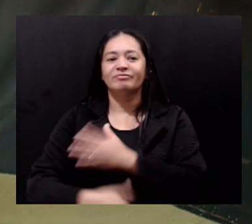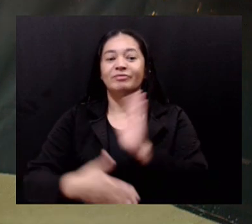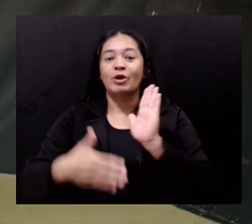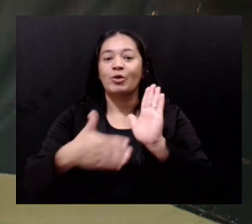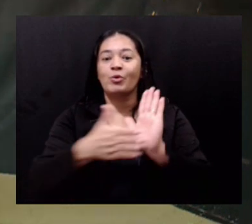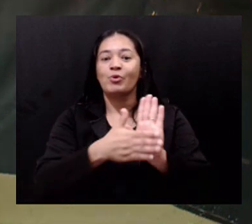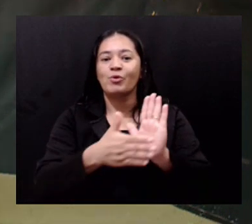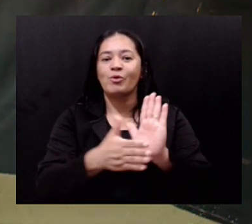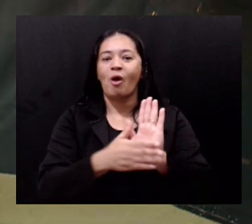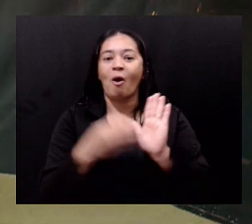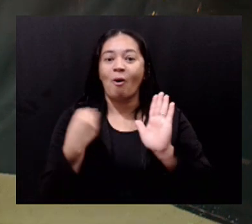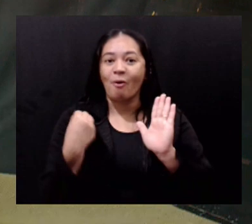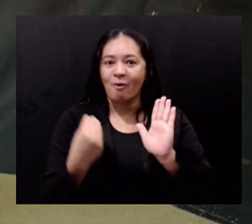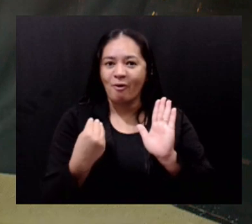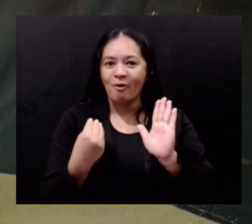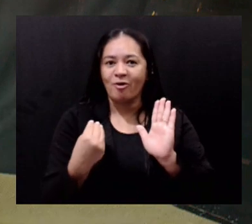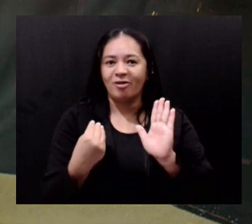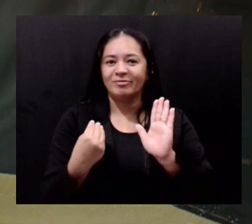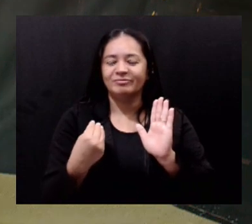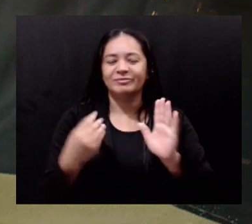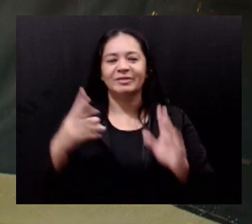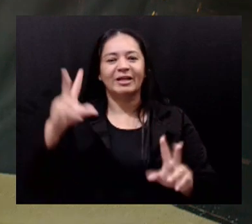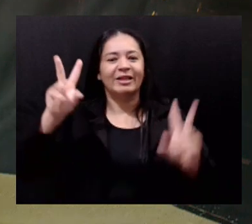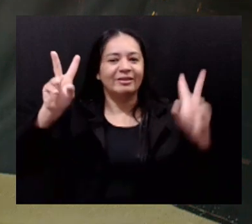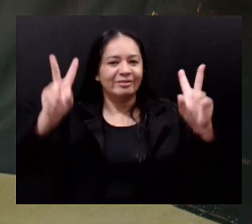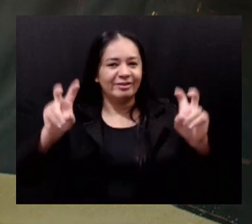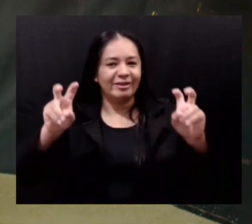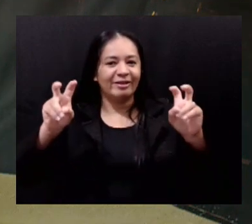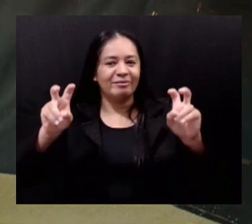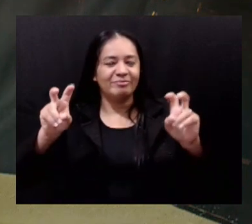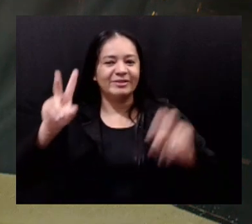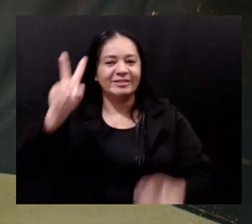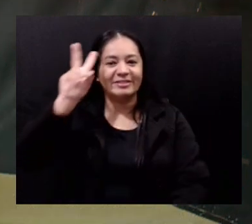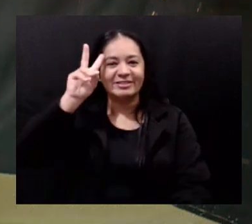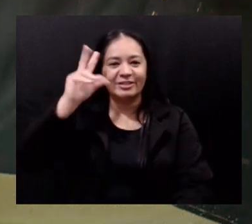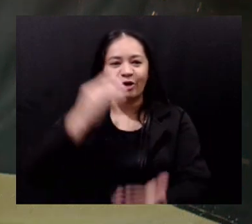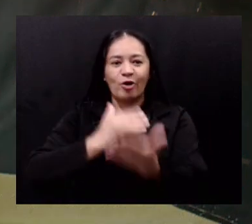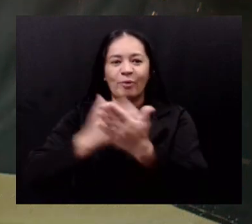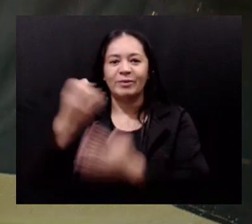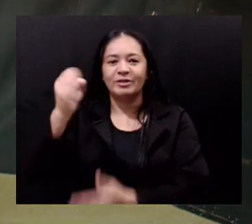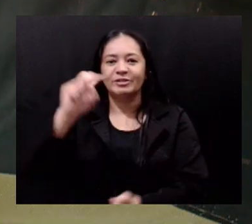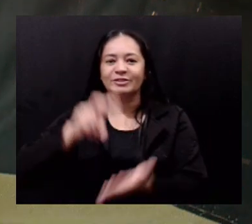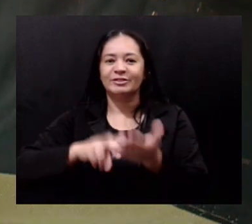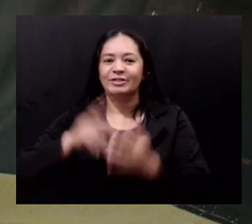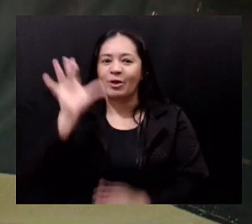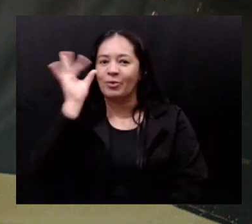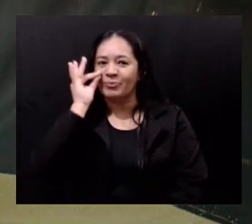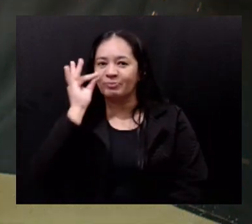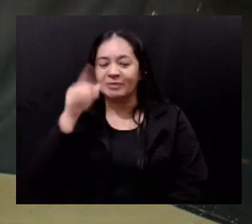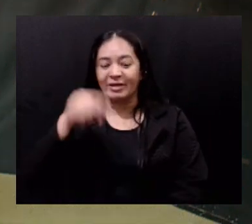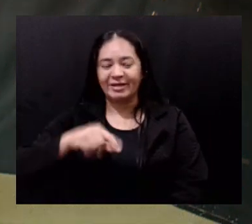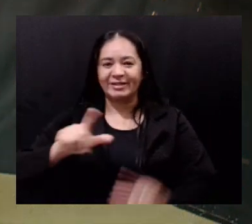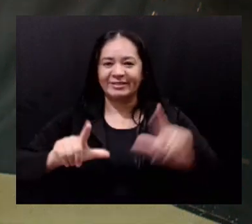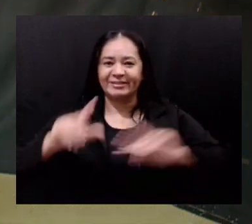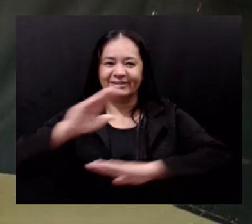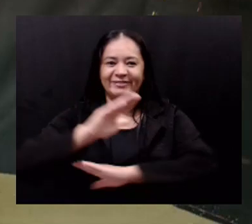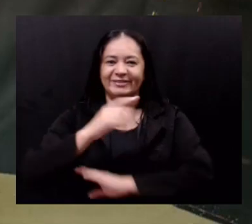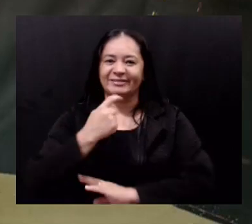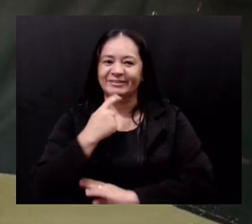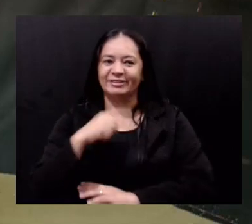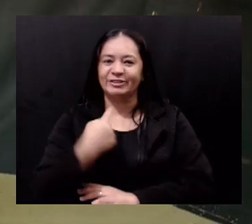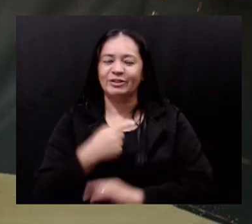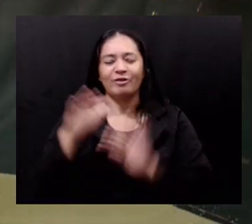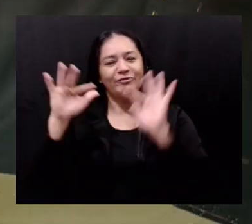é o nosso tema de segunda-feira do Estúdio Câmara, a partir das 8 da manhã, ao vivo, aqui na TV Câmara Campinas. A gente vai encerrando por aqui